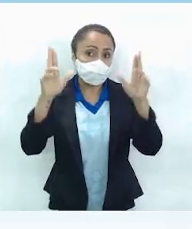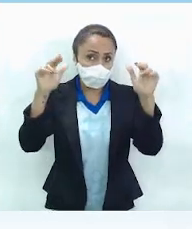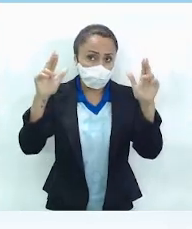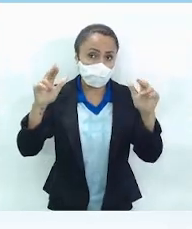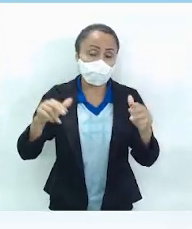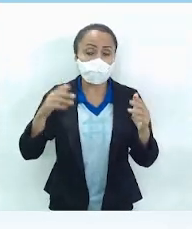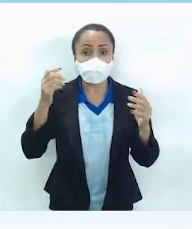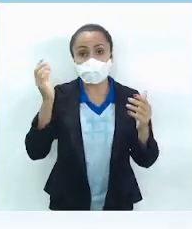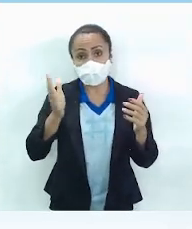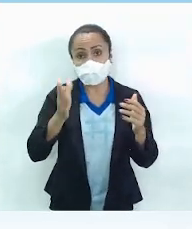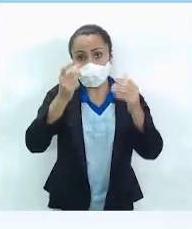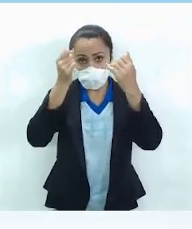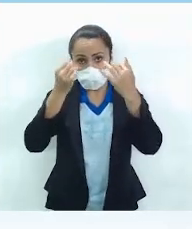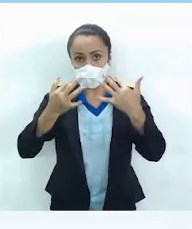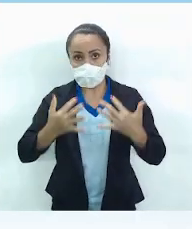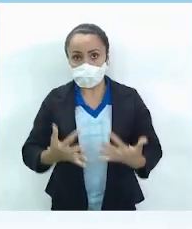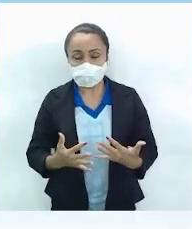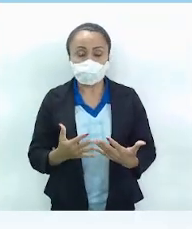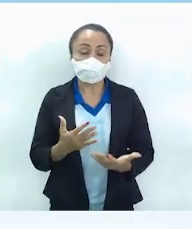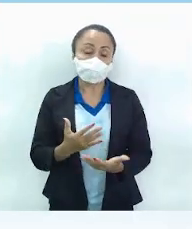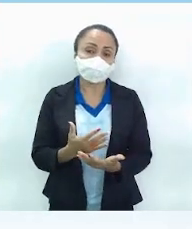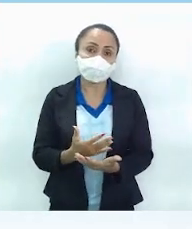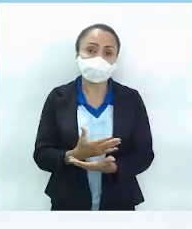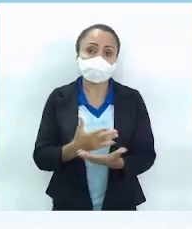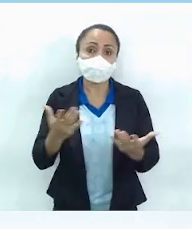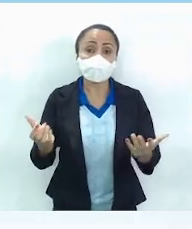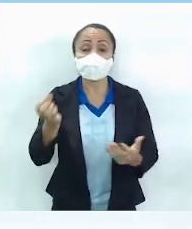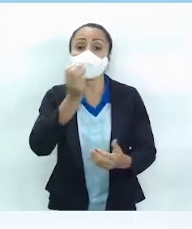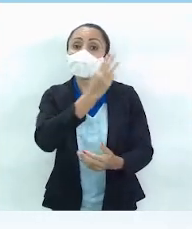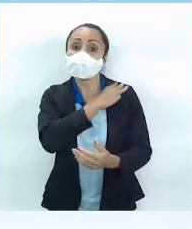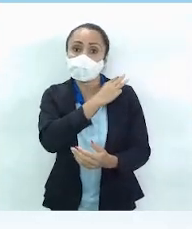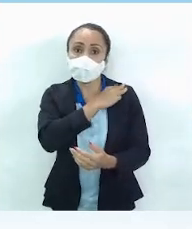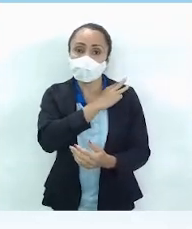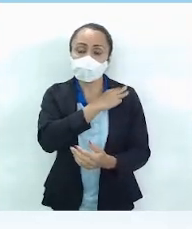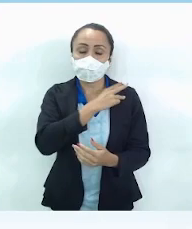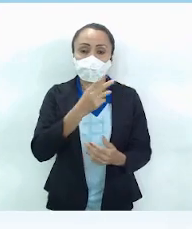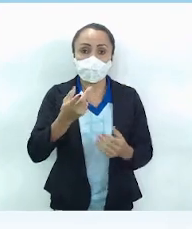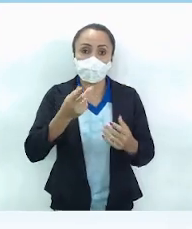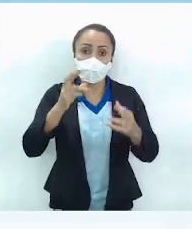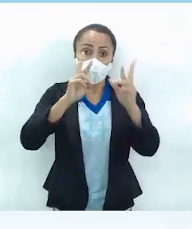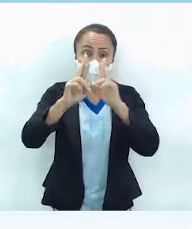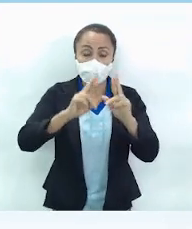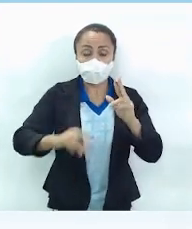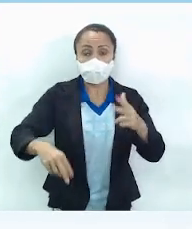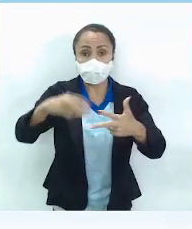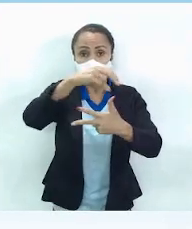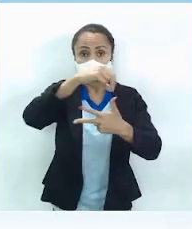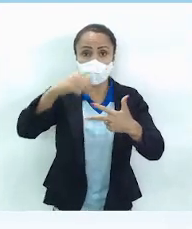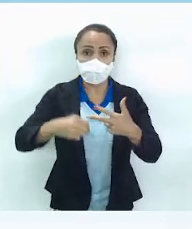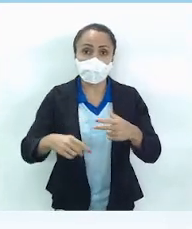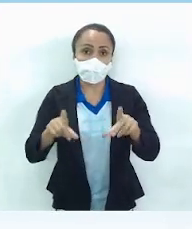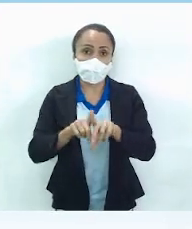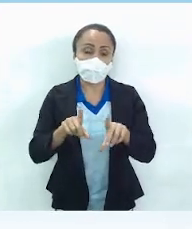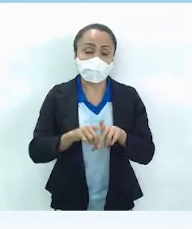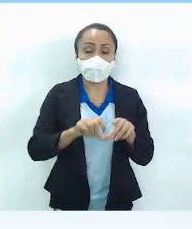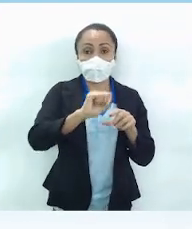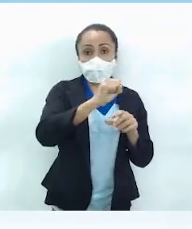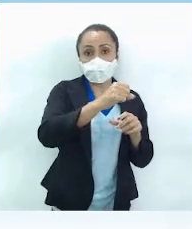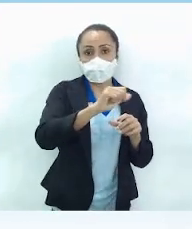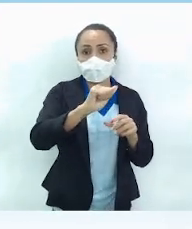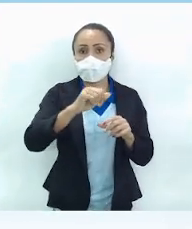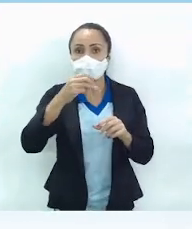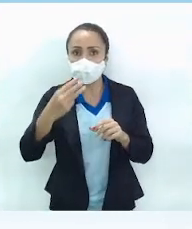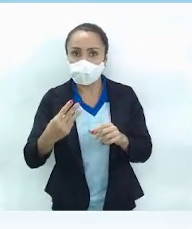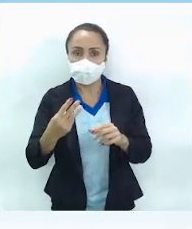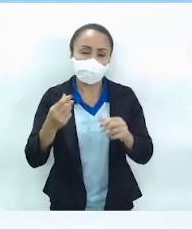algumas questões para você que é terceirão, que vai responder o Enem e também o SSA3,